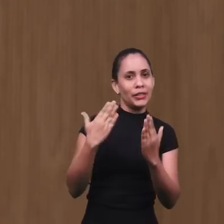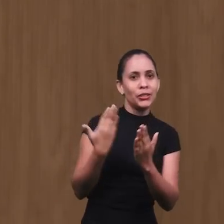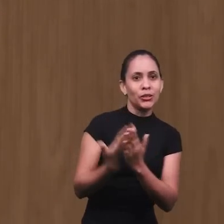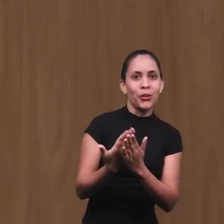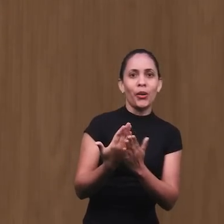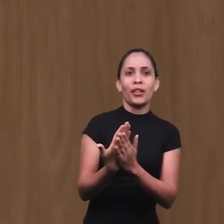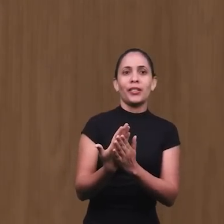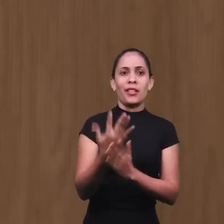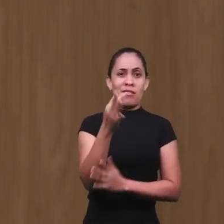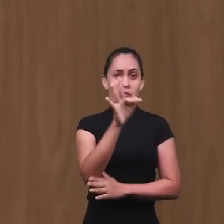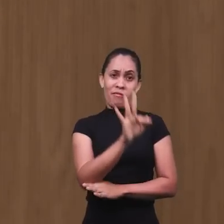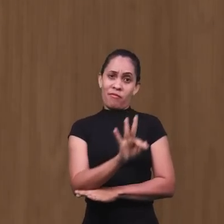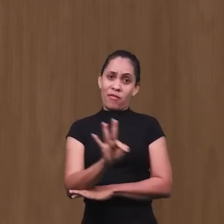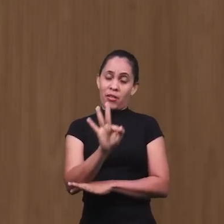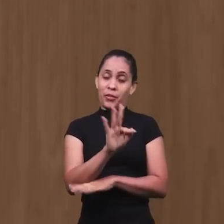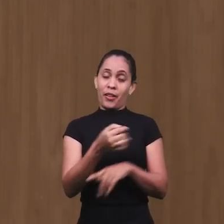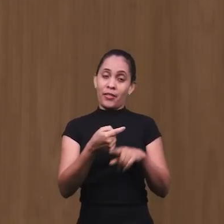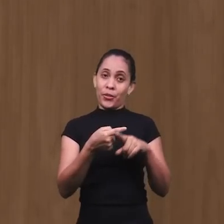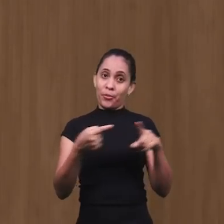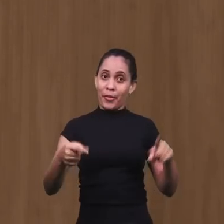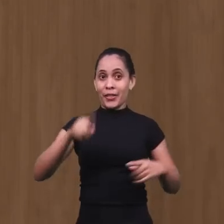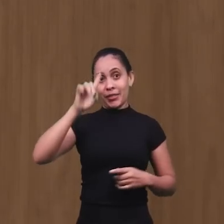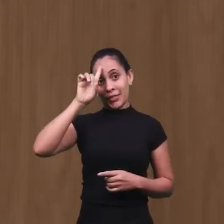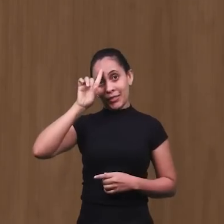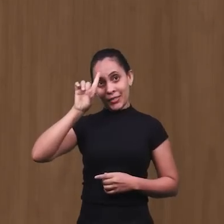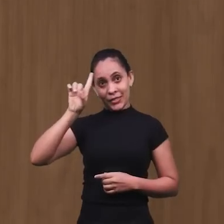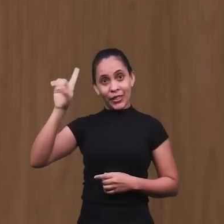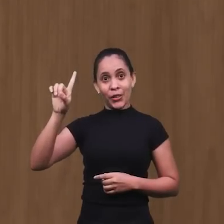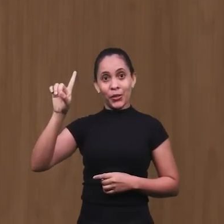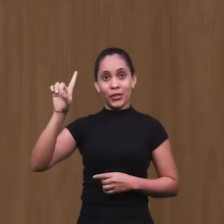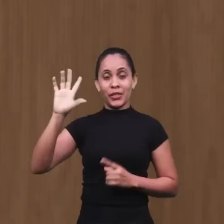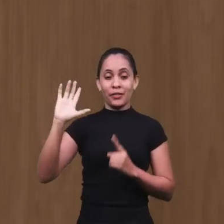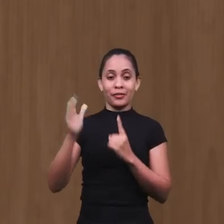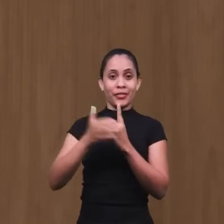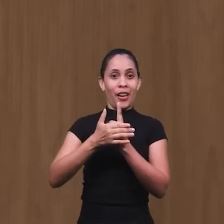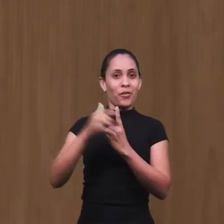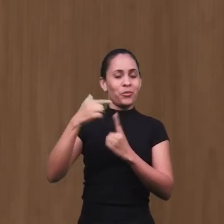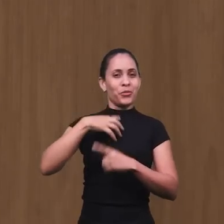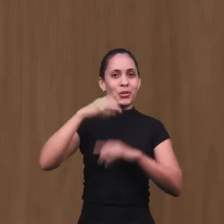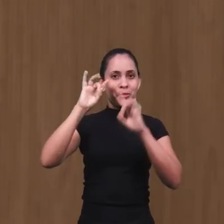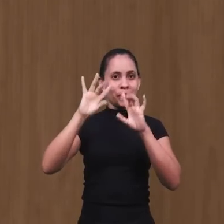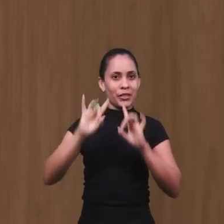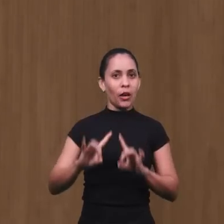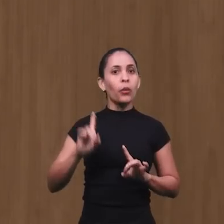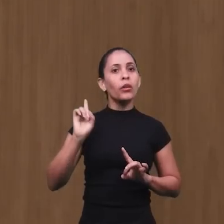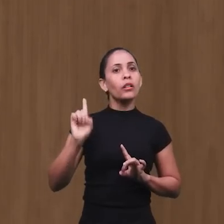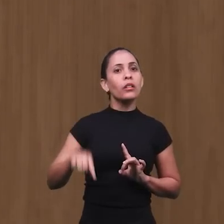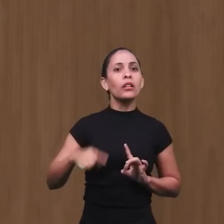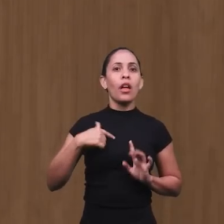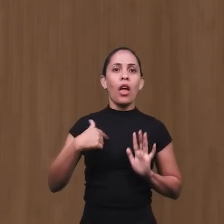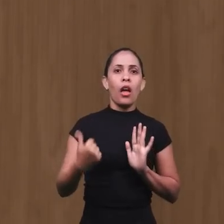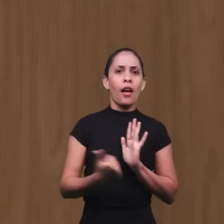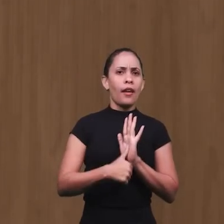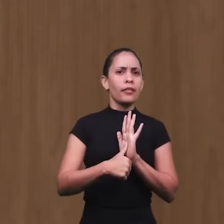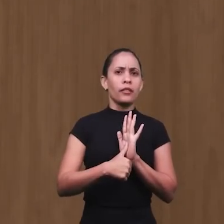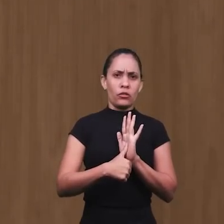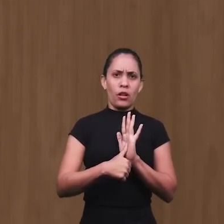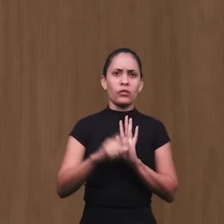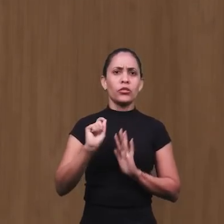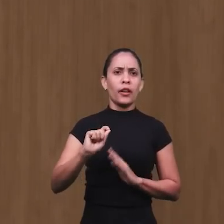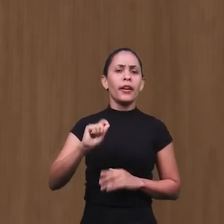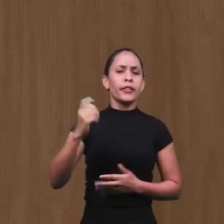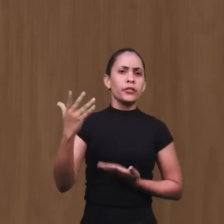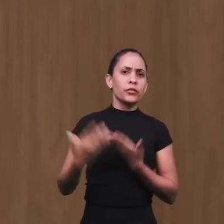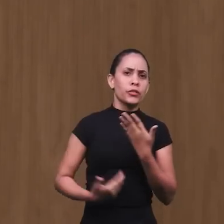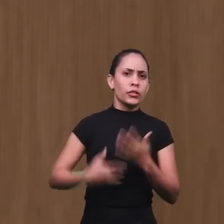escola, na universidade. Mas aí Deus vai preservar uma coisa muito especial na vida deles, que é a identidade. A identidade